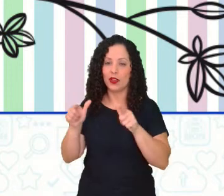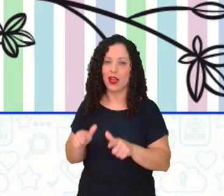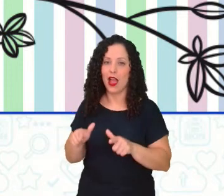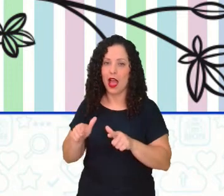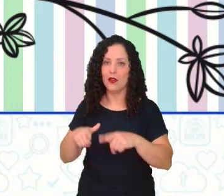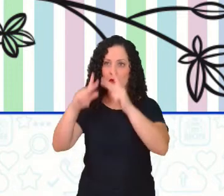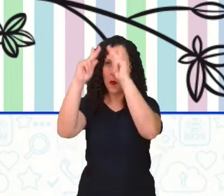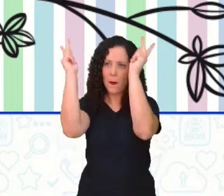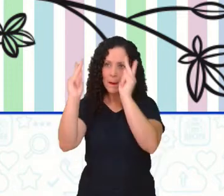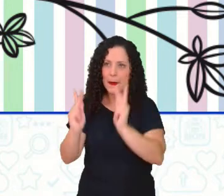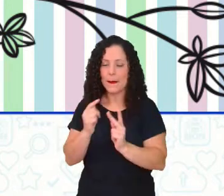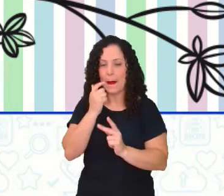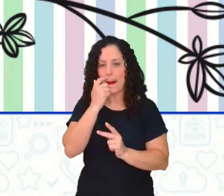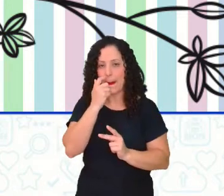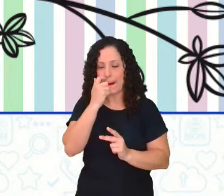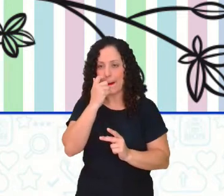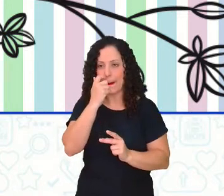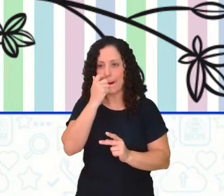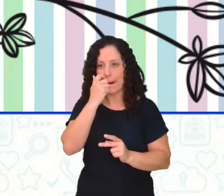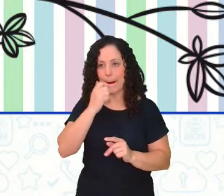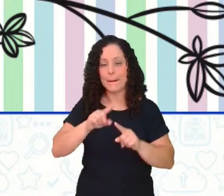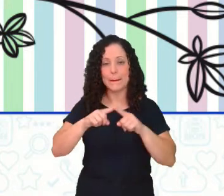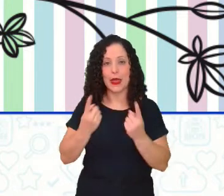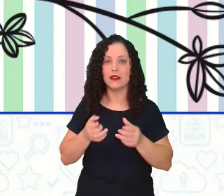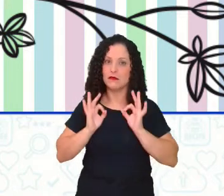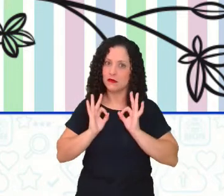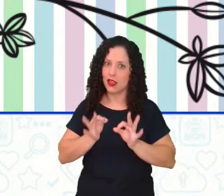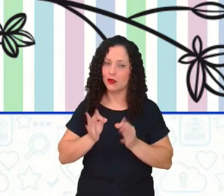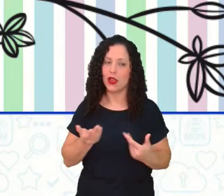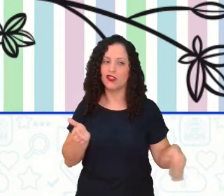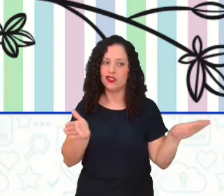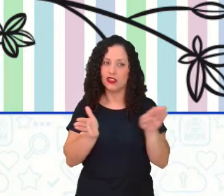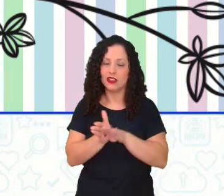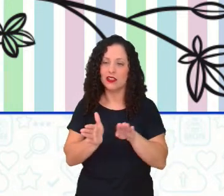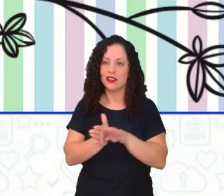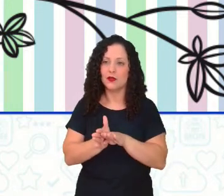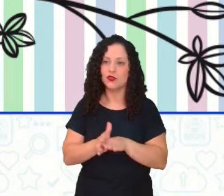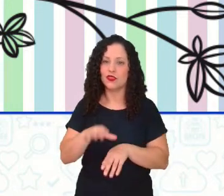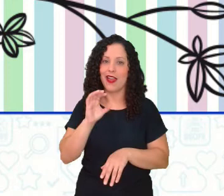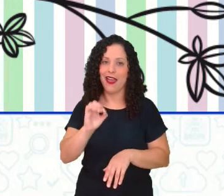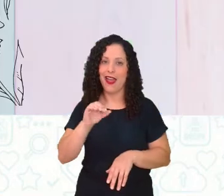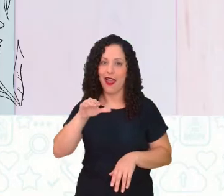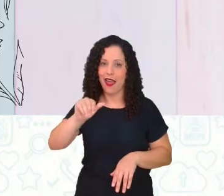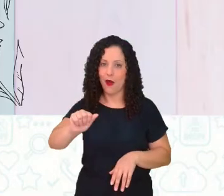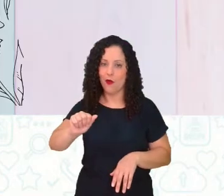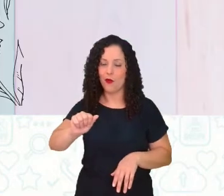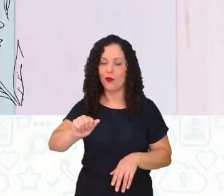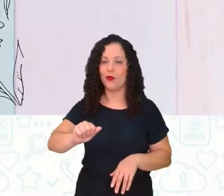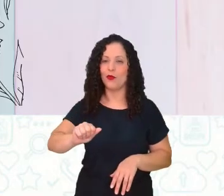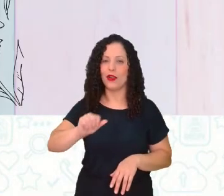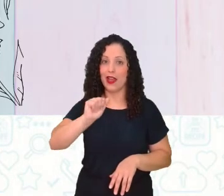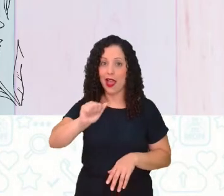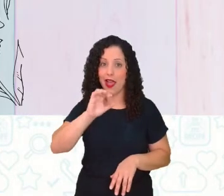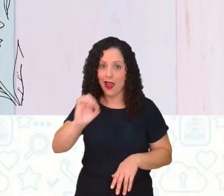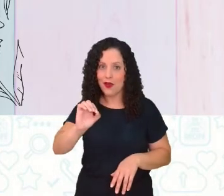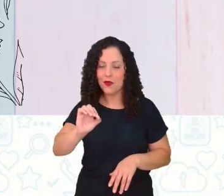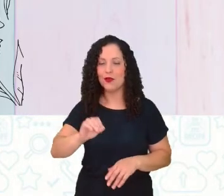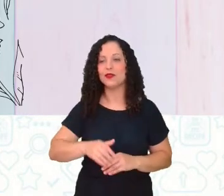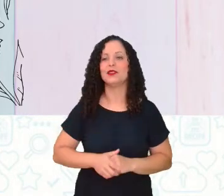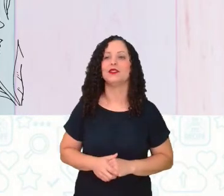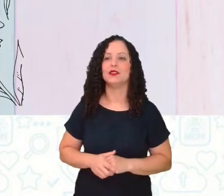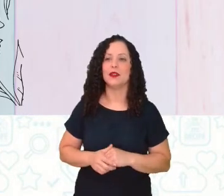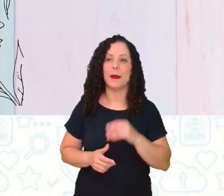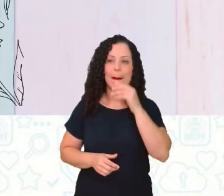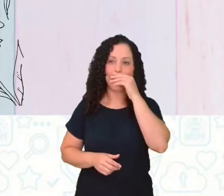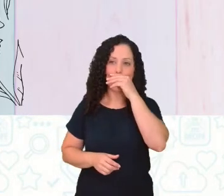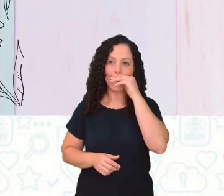Mas deveria ser chegamos ao local indicado no mapa, tá certo? Vamos continuar. A gente